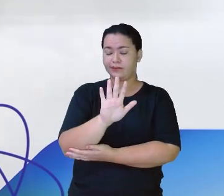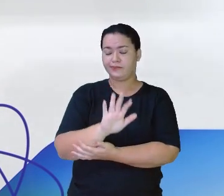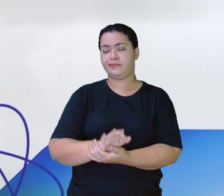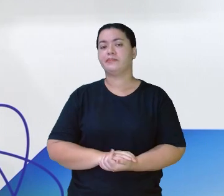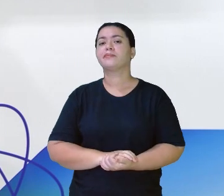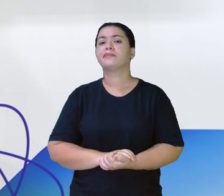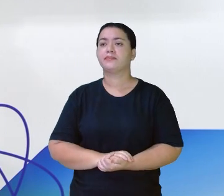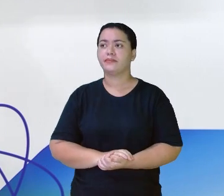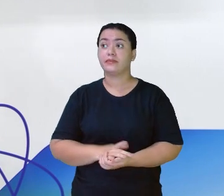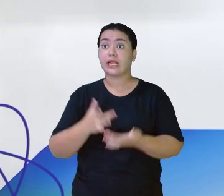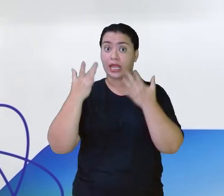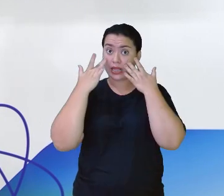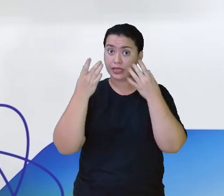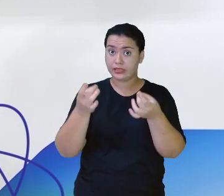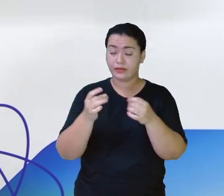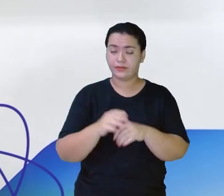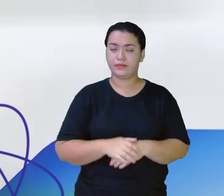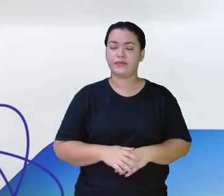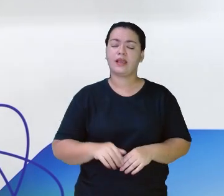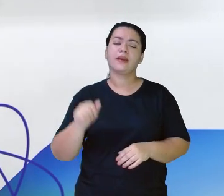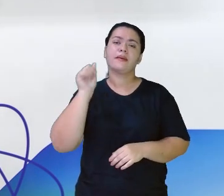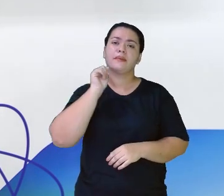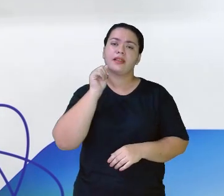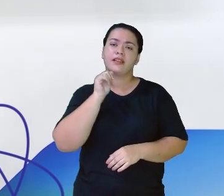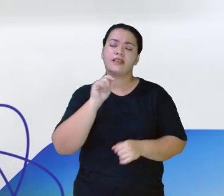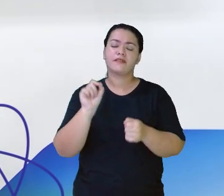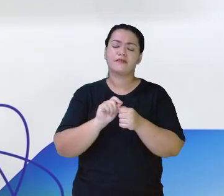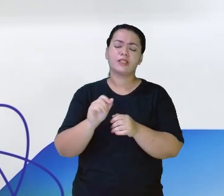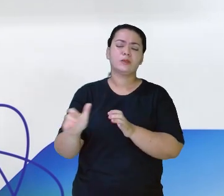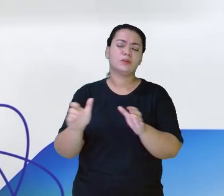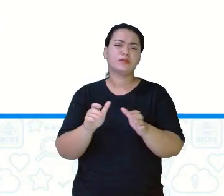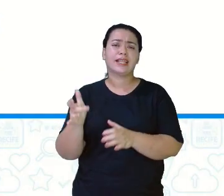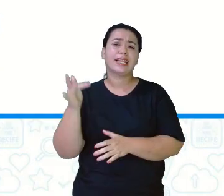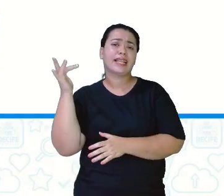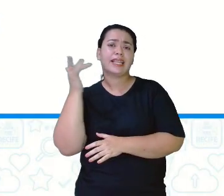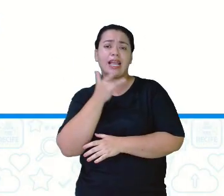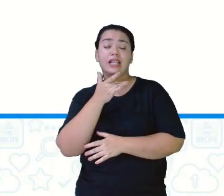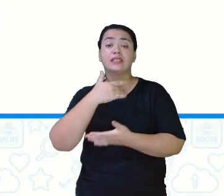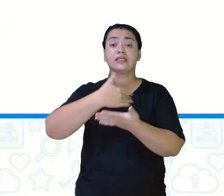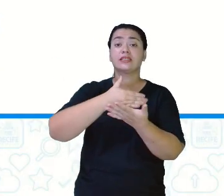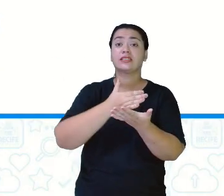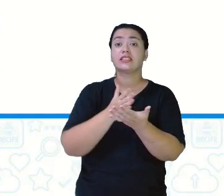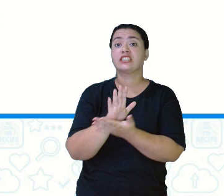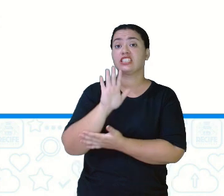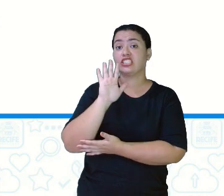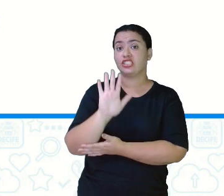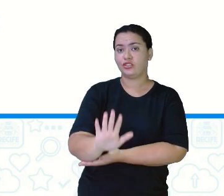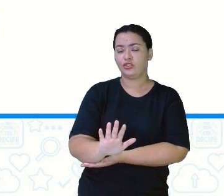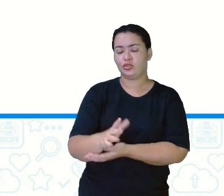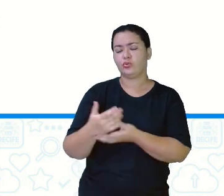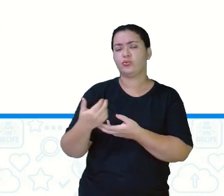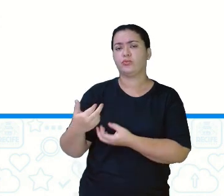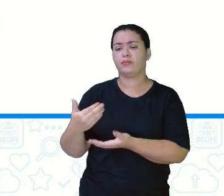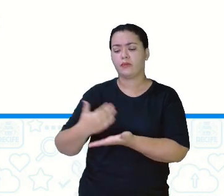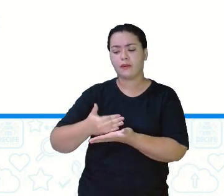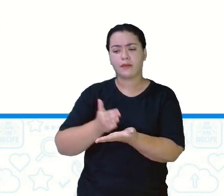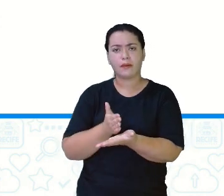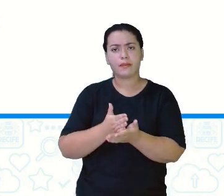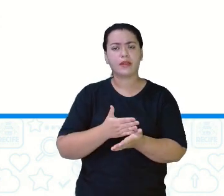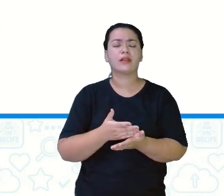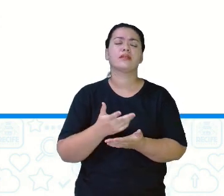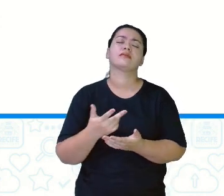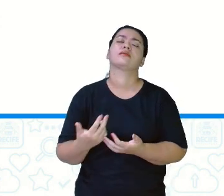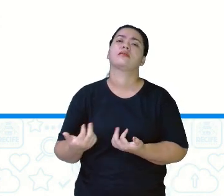fatias. Presta atenção. Yasmin fez um pudim delicioso e dividiu em 5 fatias iguais.